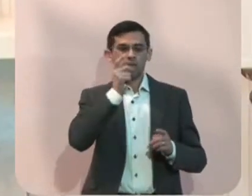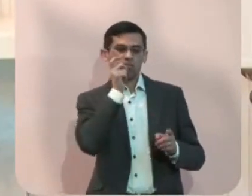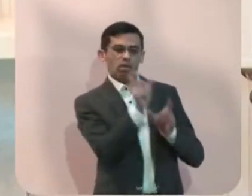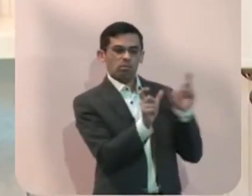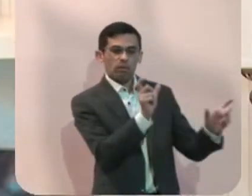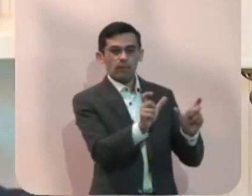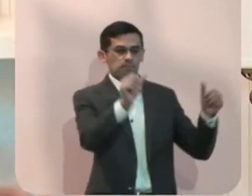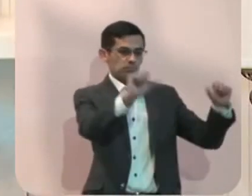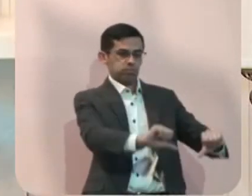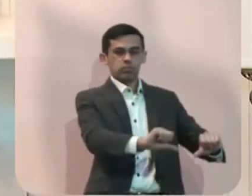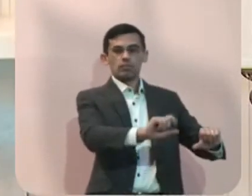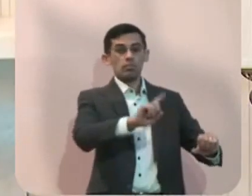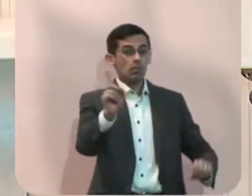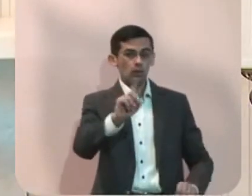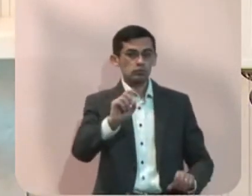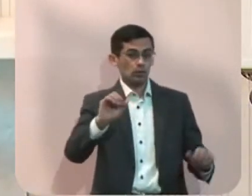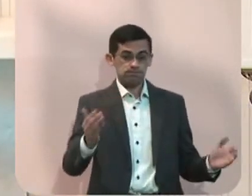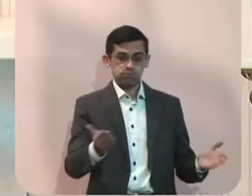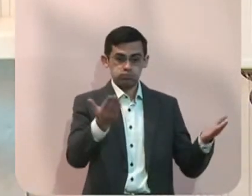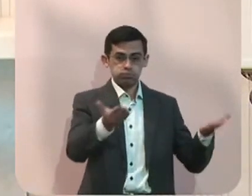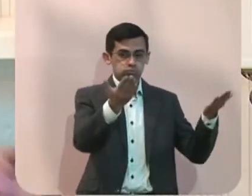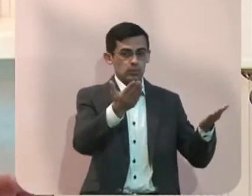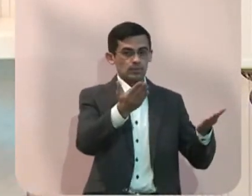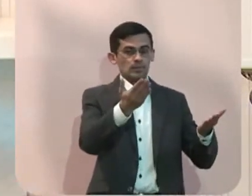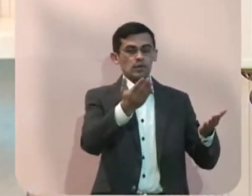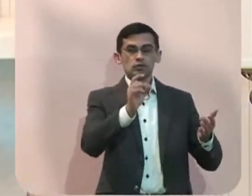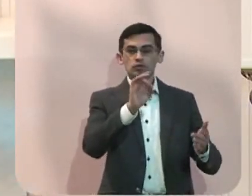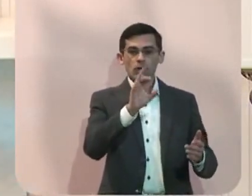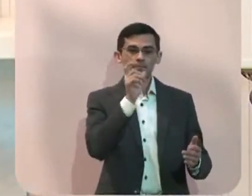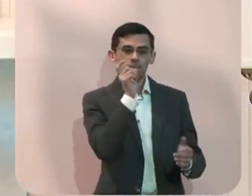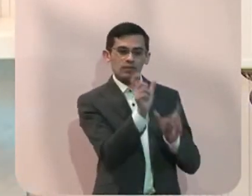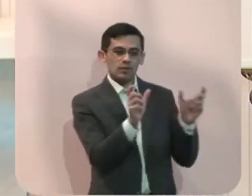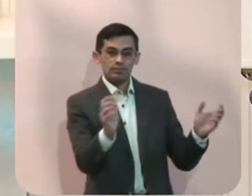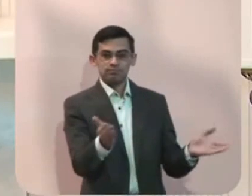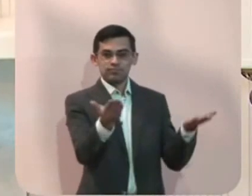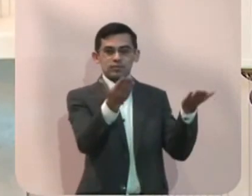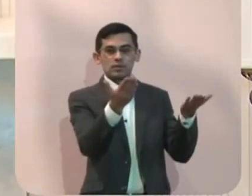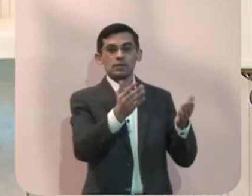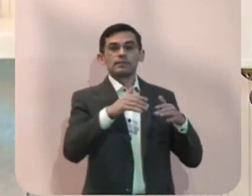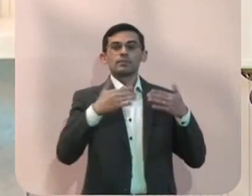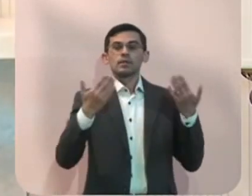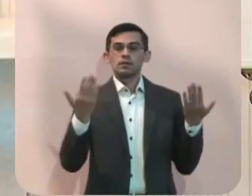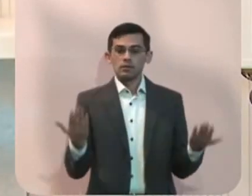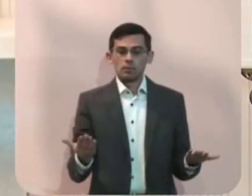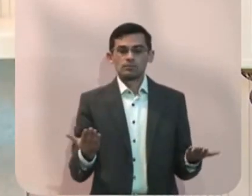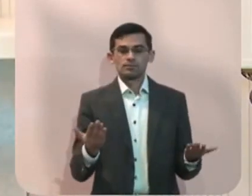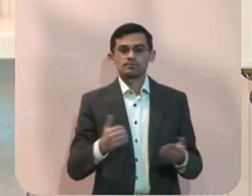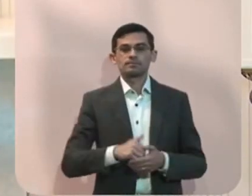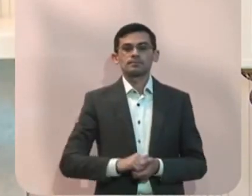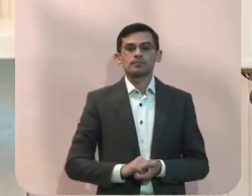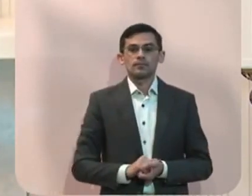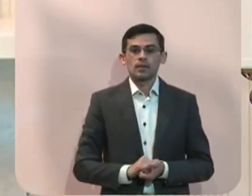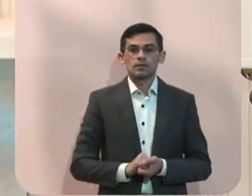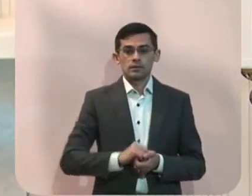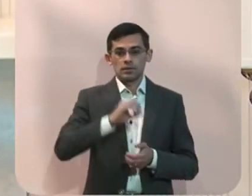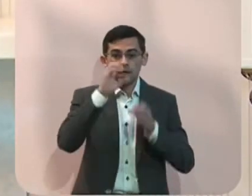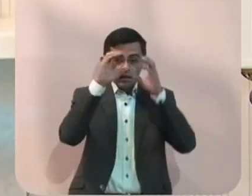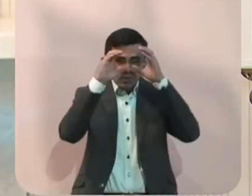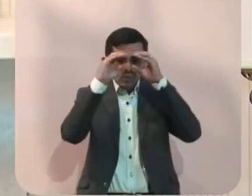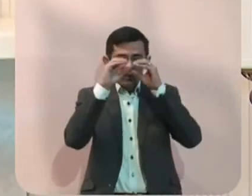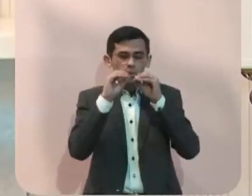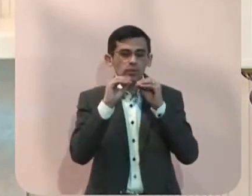ter uma crítica na carta, nenhuma. E aí, então, naquela